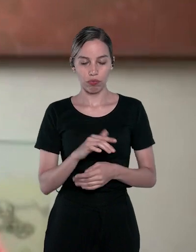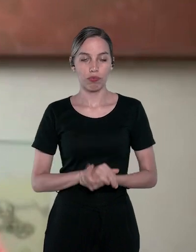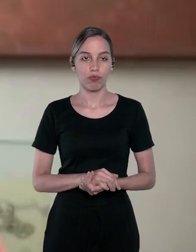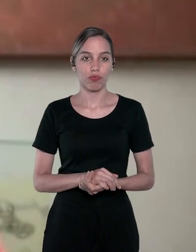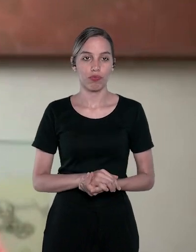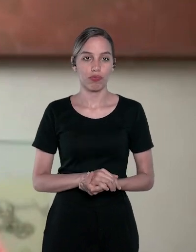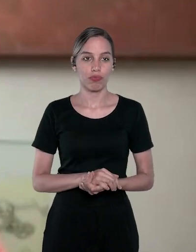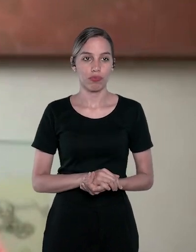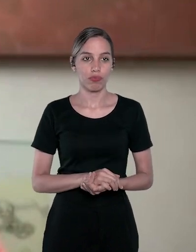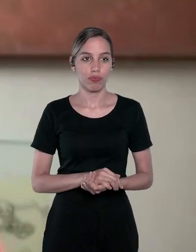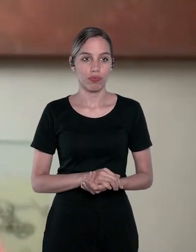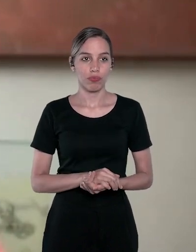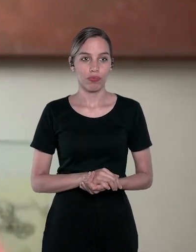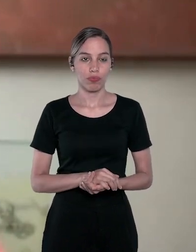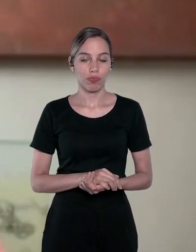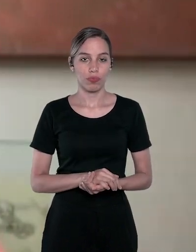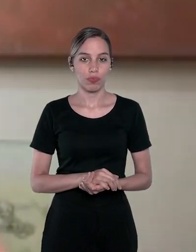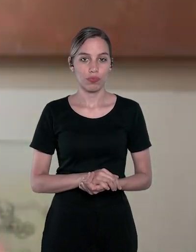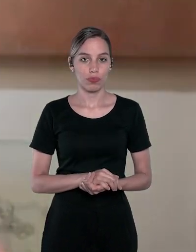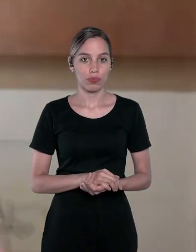Na formação,